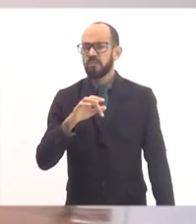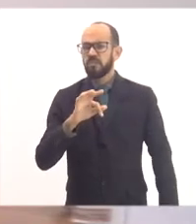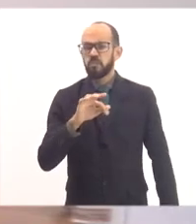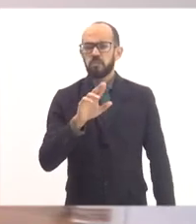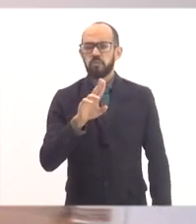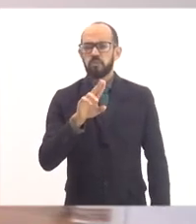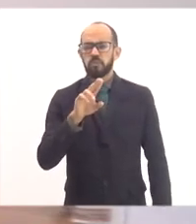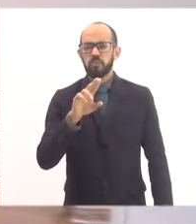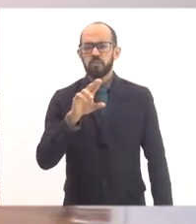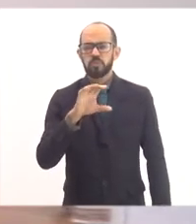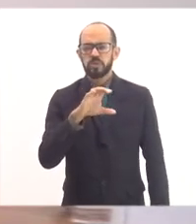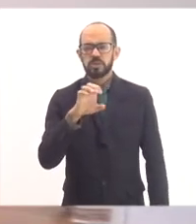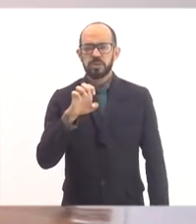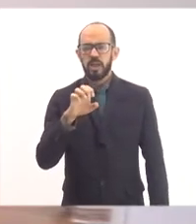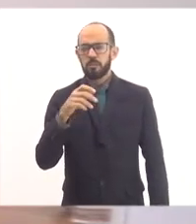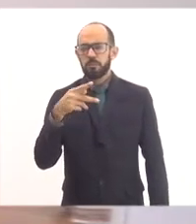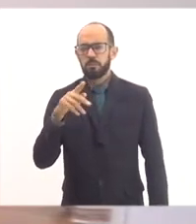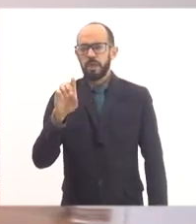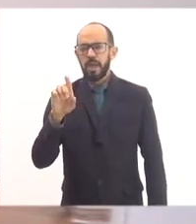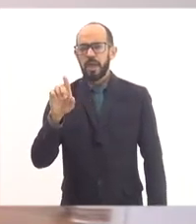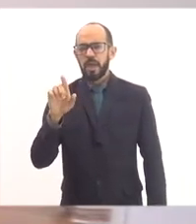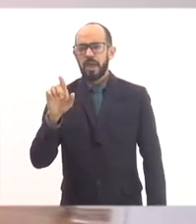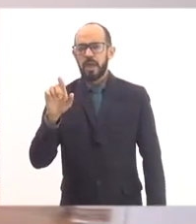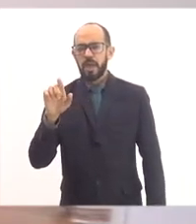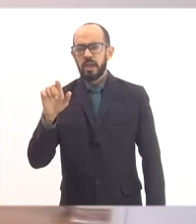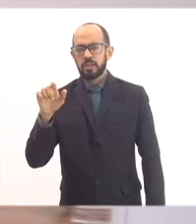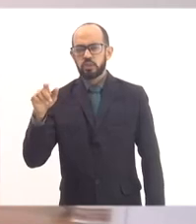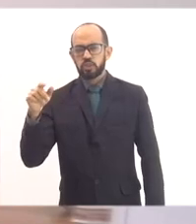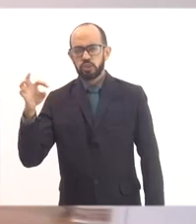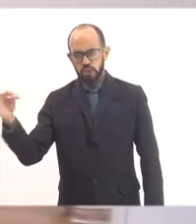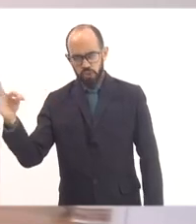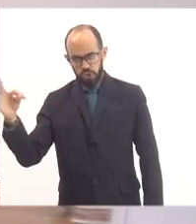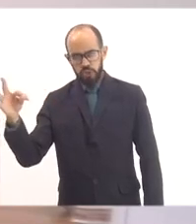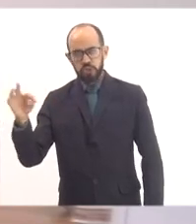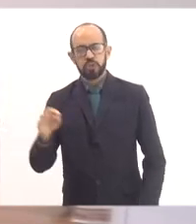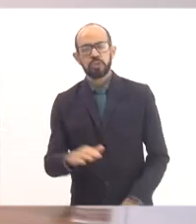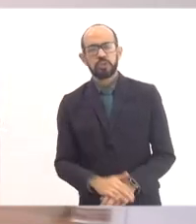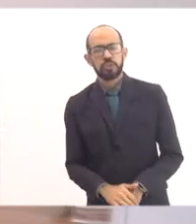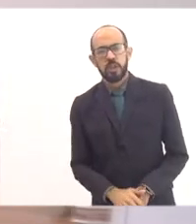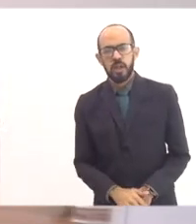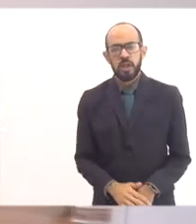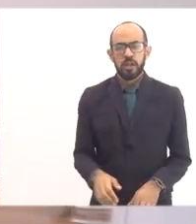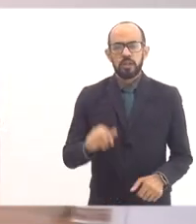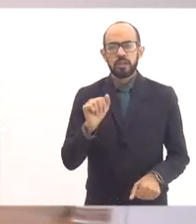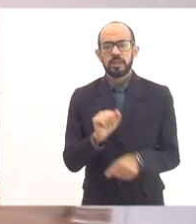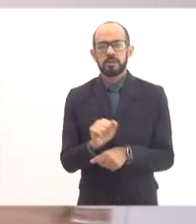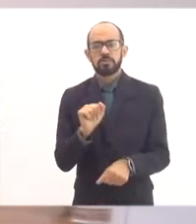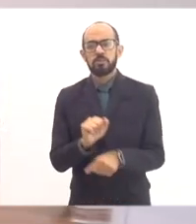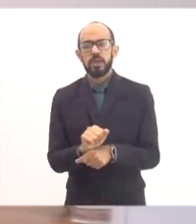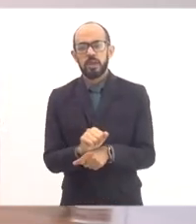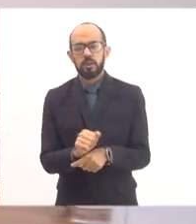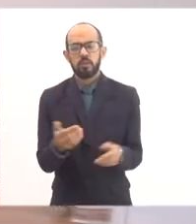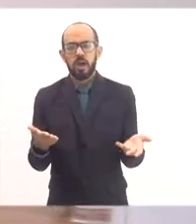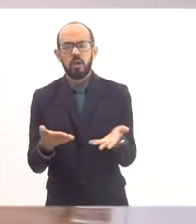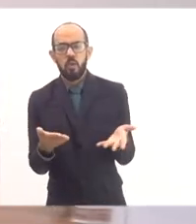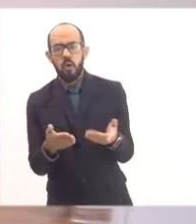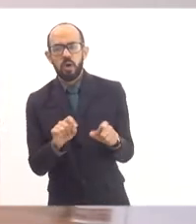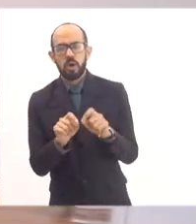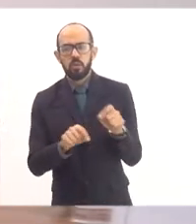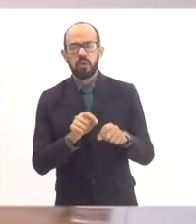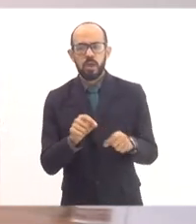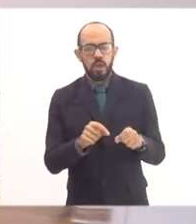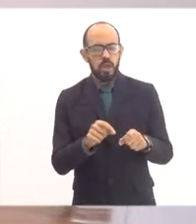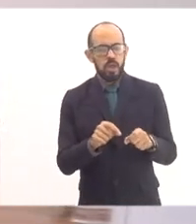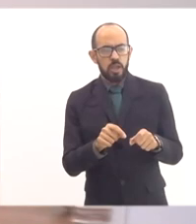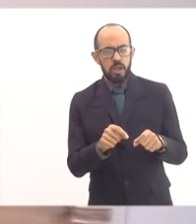Funcefet. Obrigada. Fez um chamamento à Funcefet e está apenas aguardando, coronel, um